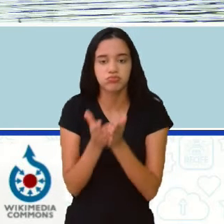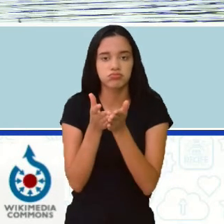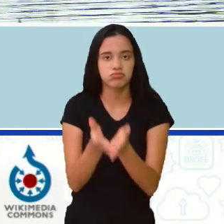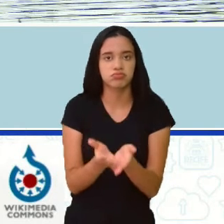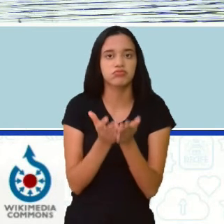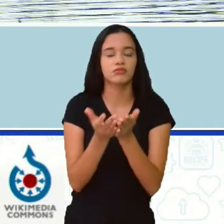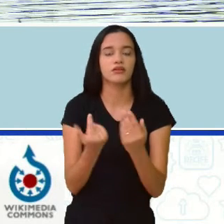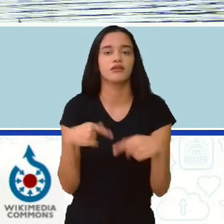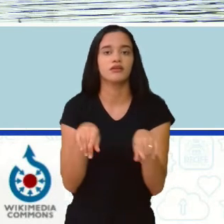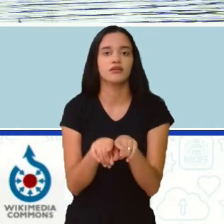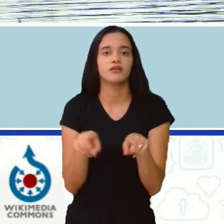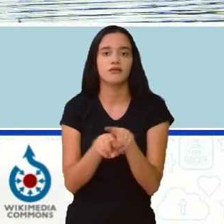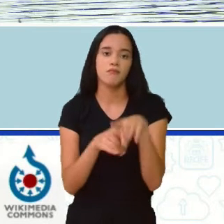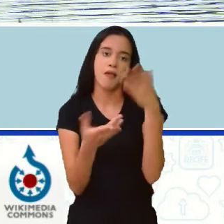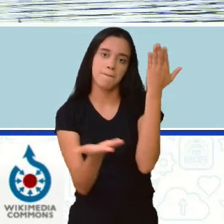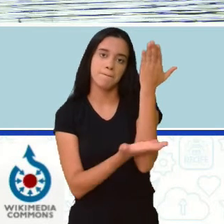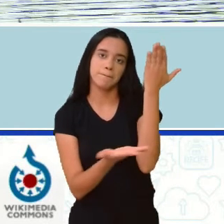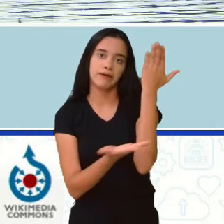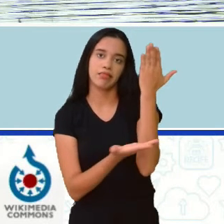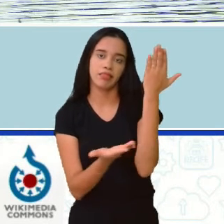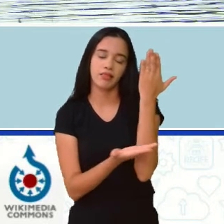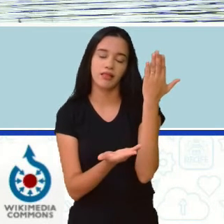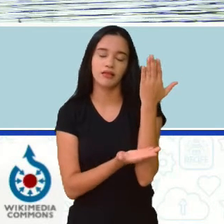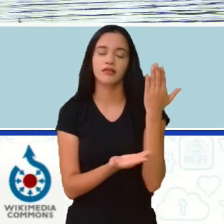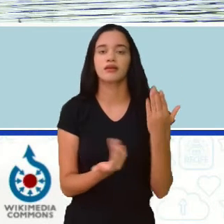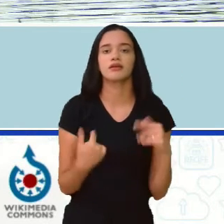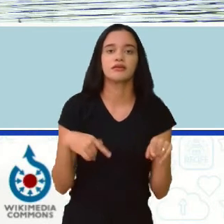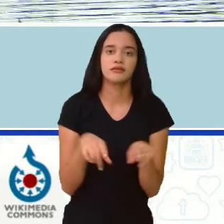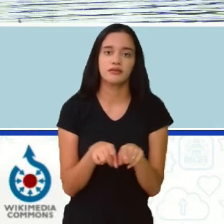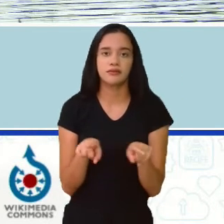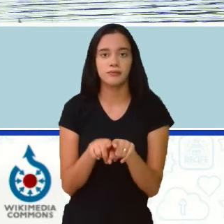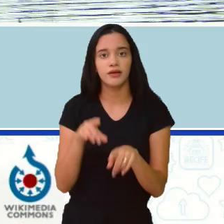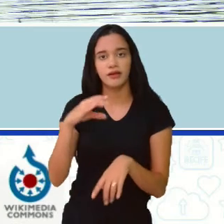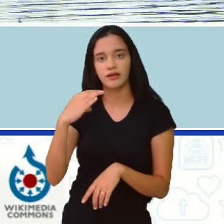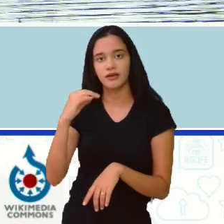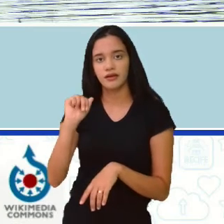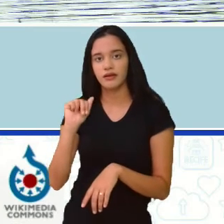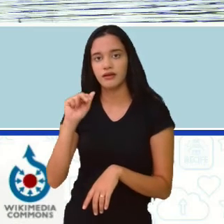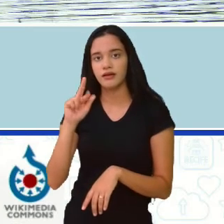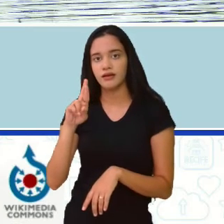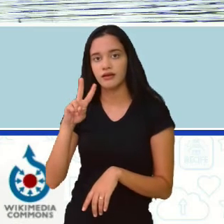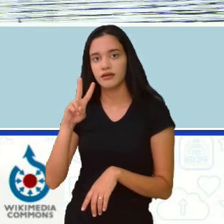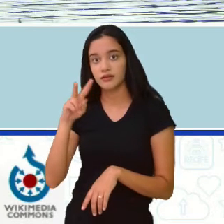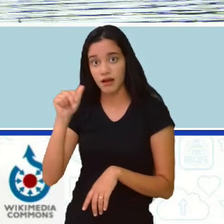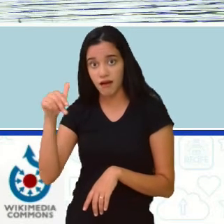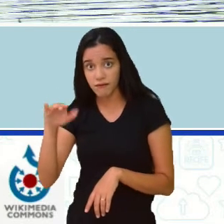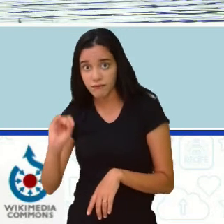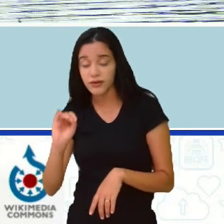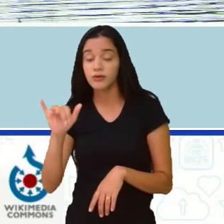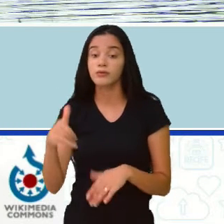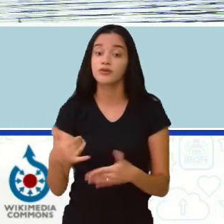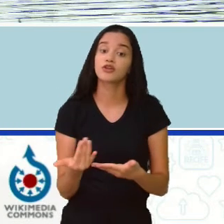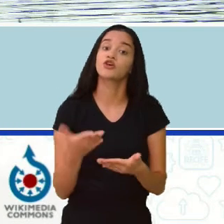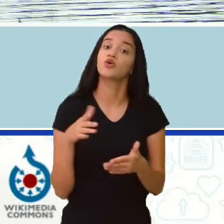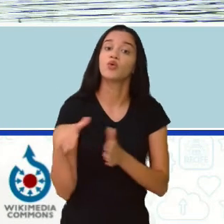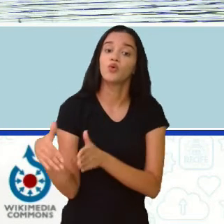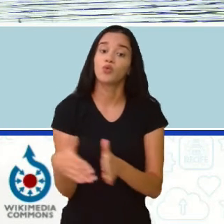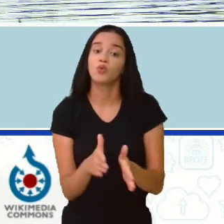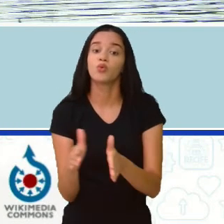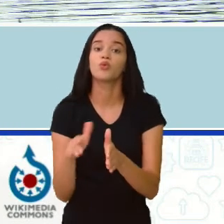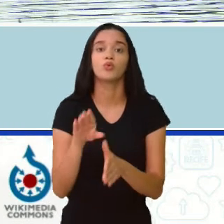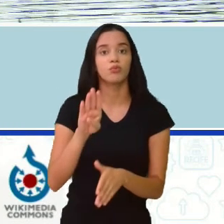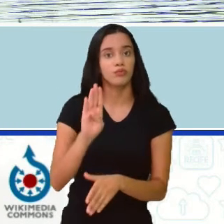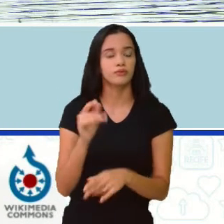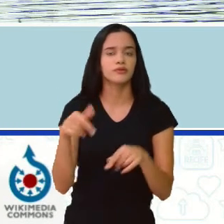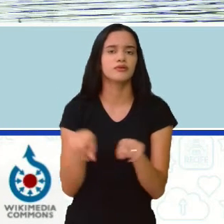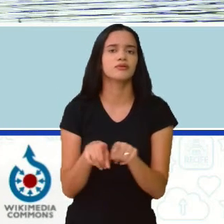madeira, carvão, através de balsas que desciam até a foz do rio. Então, o rio Beberibe também ele